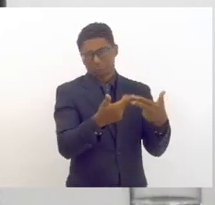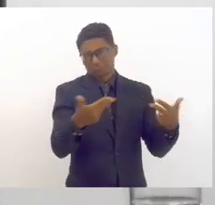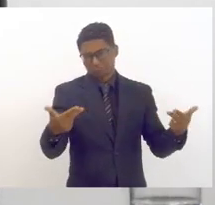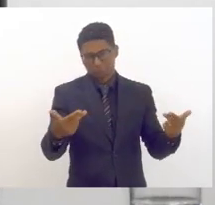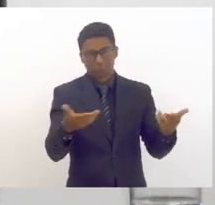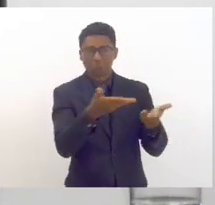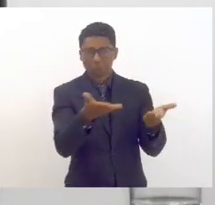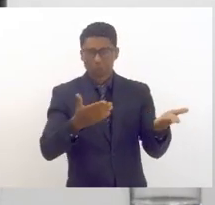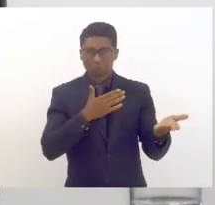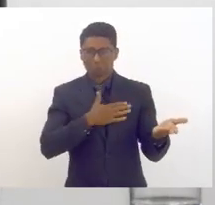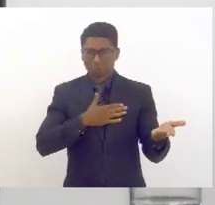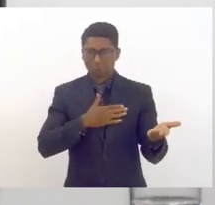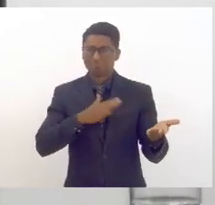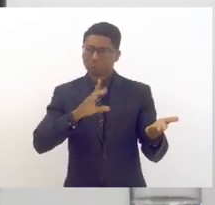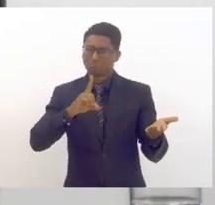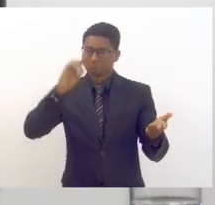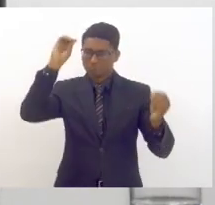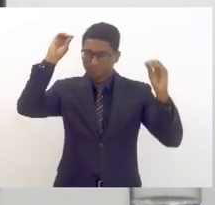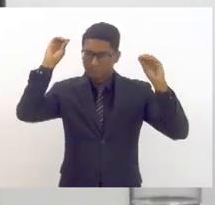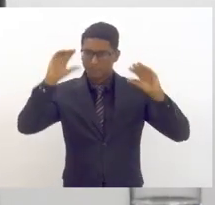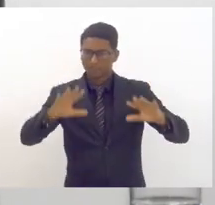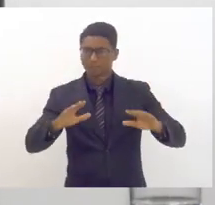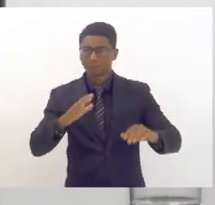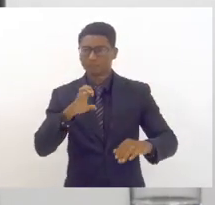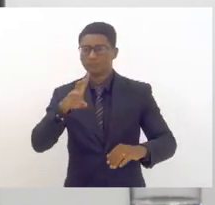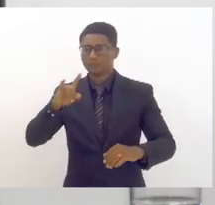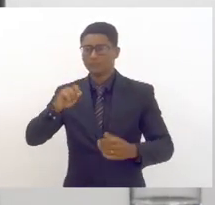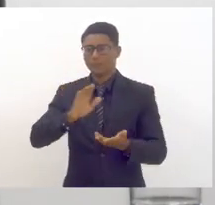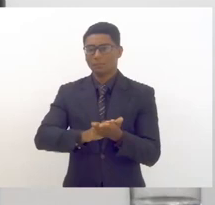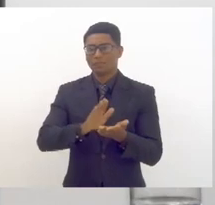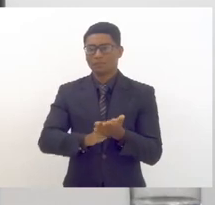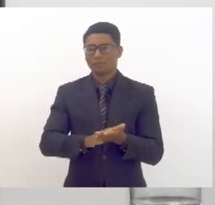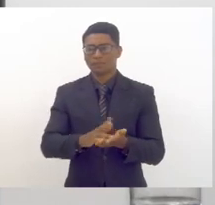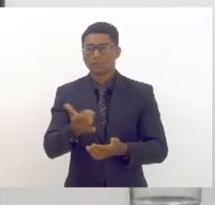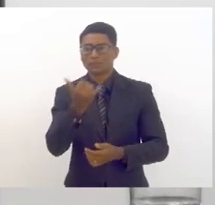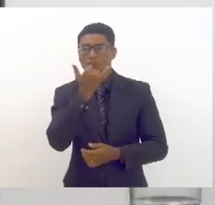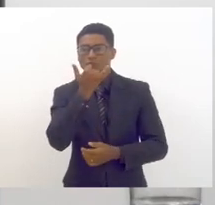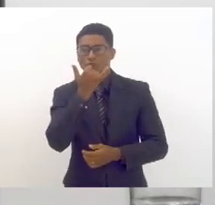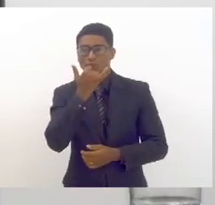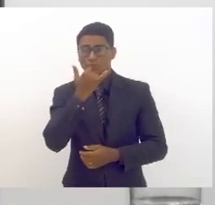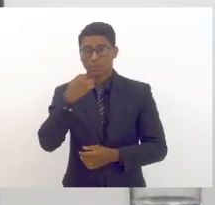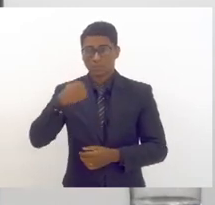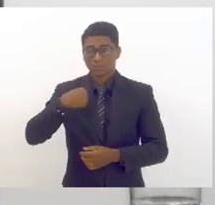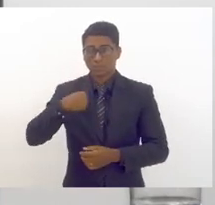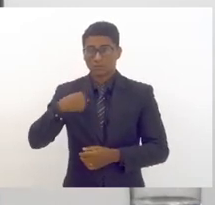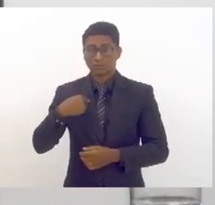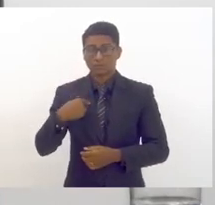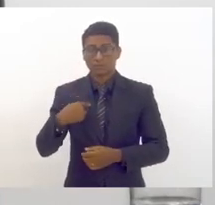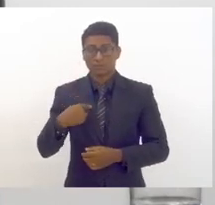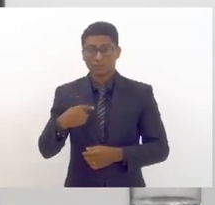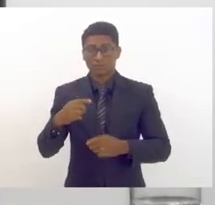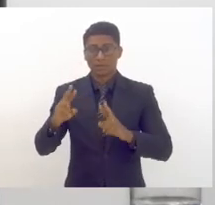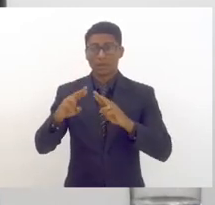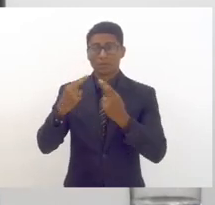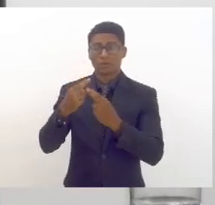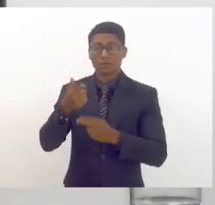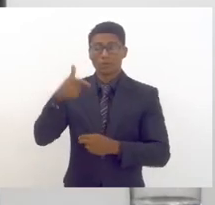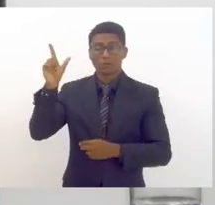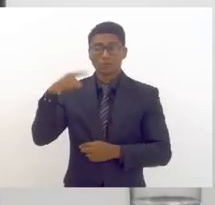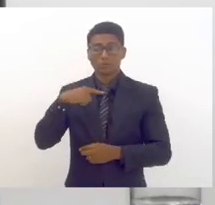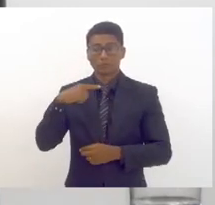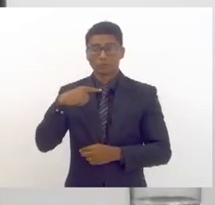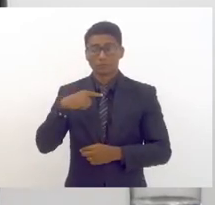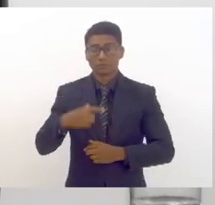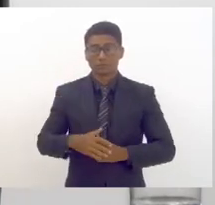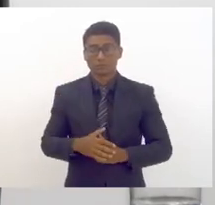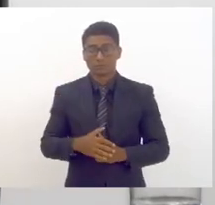Que Deus abençoe. Célia Jordão, meus parabéns. Me desculpa, eu vou ter outras reuniões, mas eu